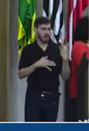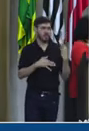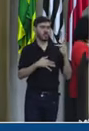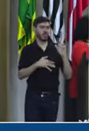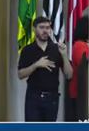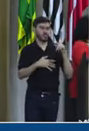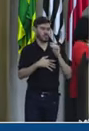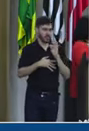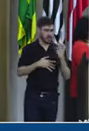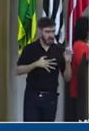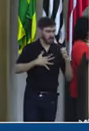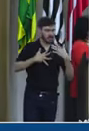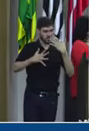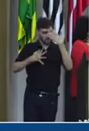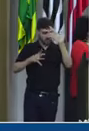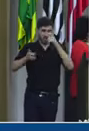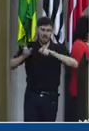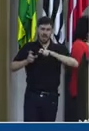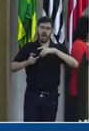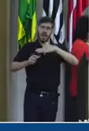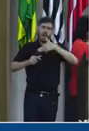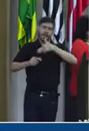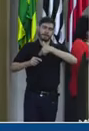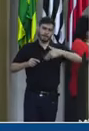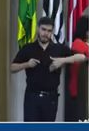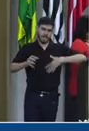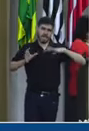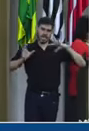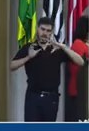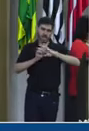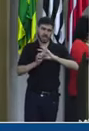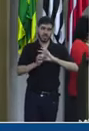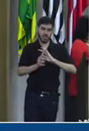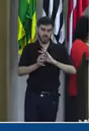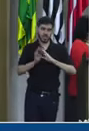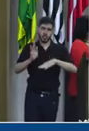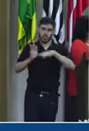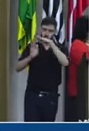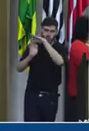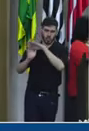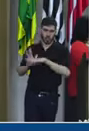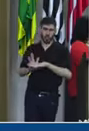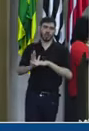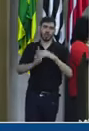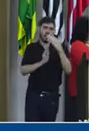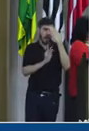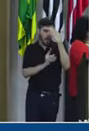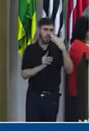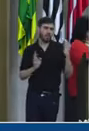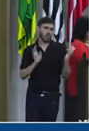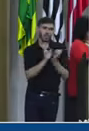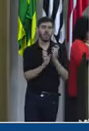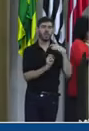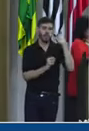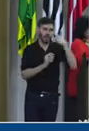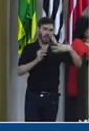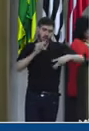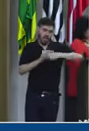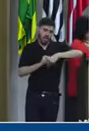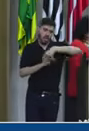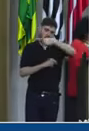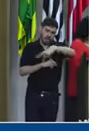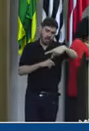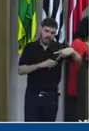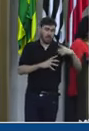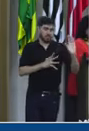Funarte, agradecendo os demais ministros que estão em parceria conosco nessa pauta, agradecendo o Parlamento, as emendas que os parlamentares